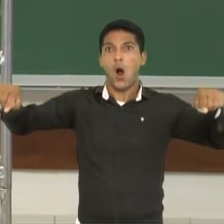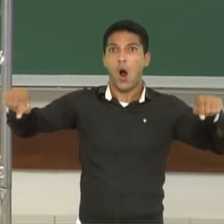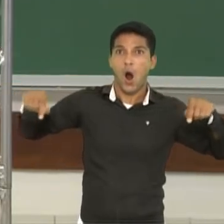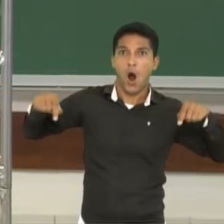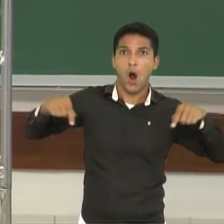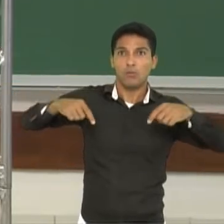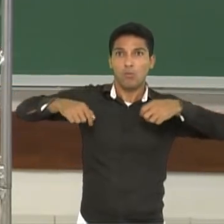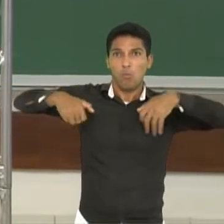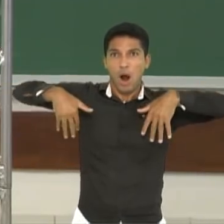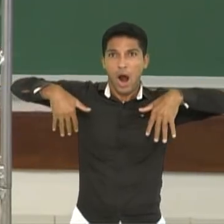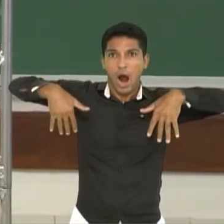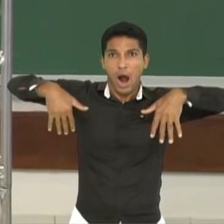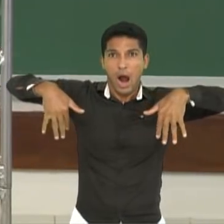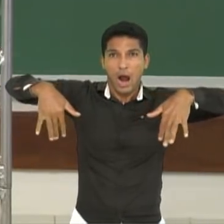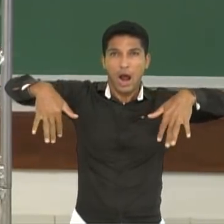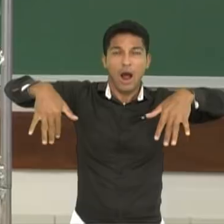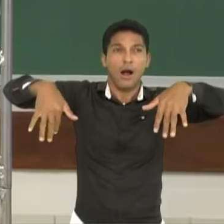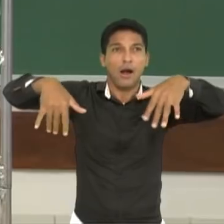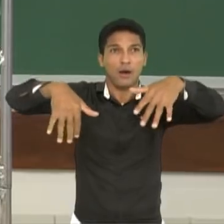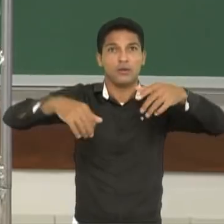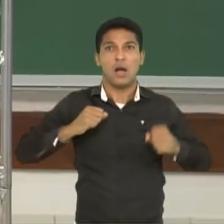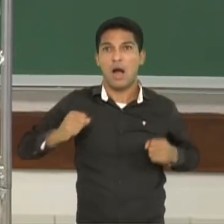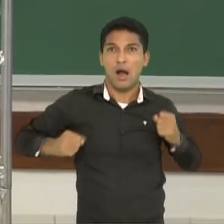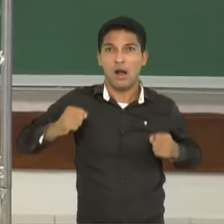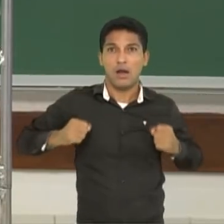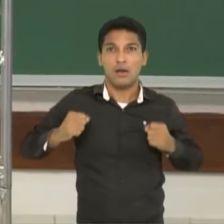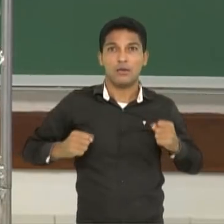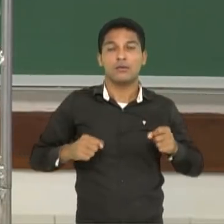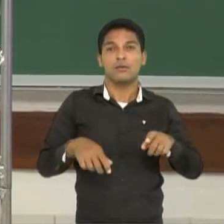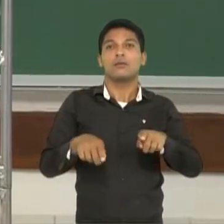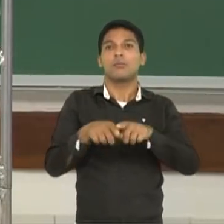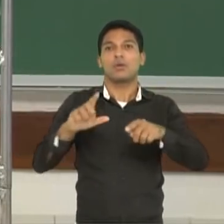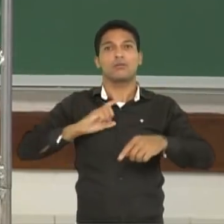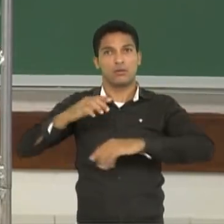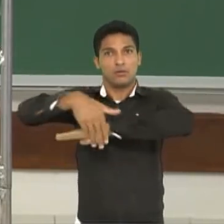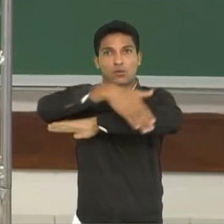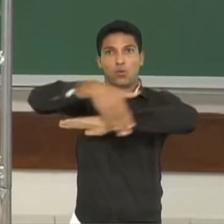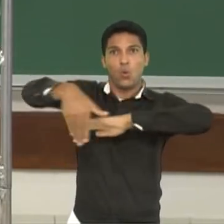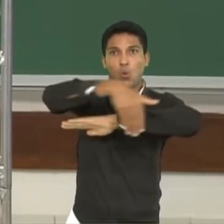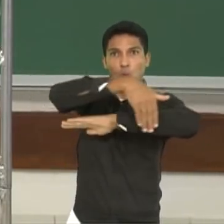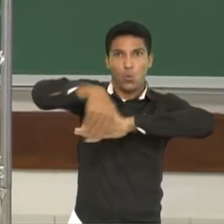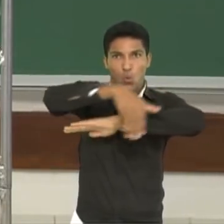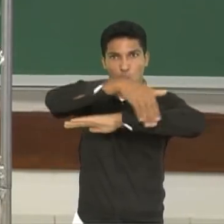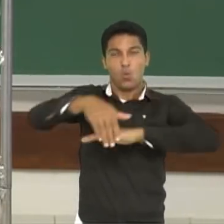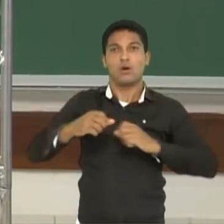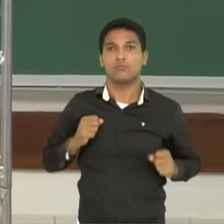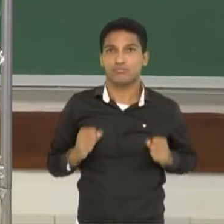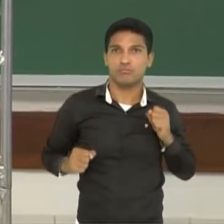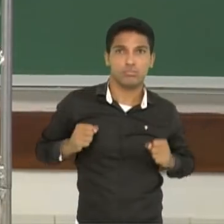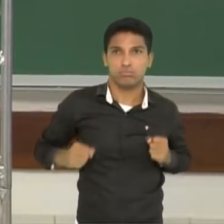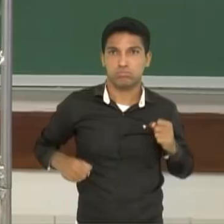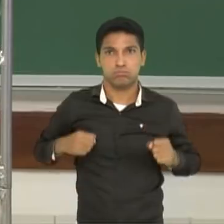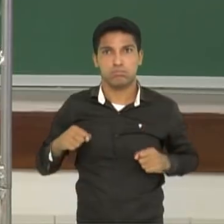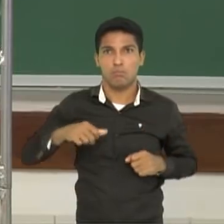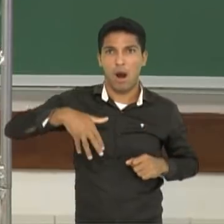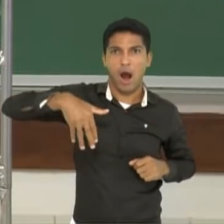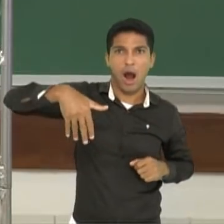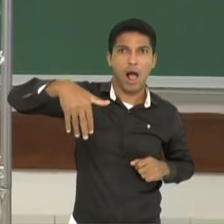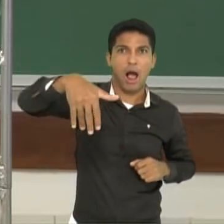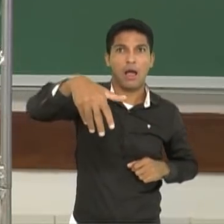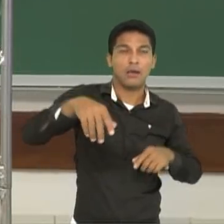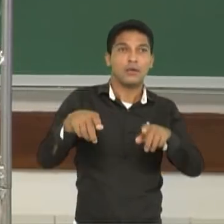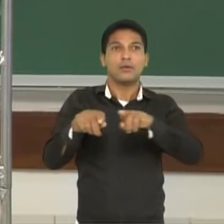realizadas daí fora do estádio, num percurso na rua, e também aquelas com obstáculos, né, ou com barreiras. Então,